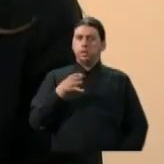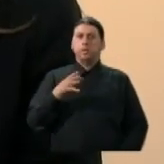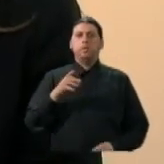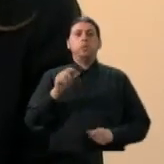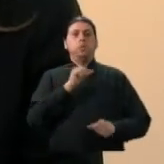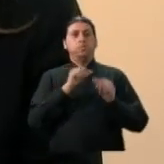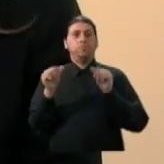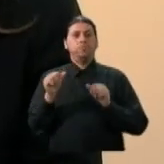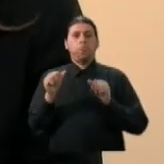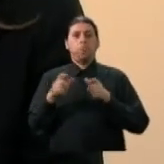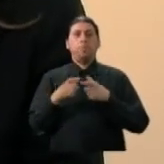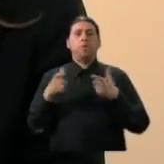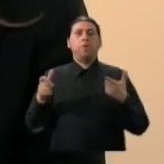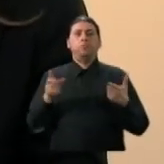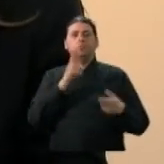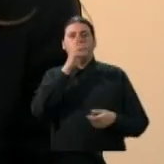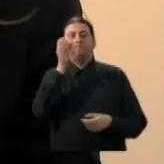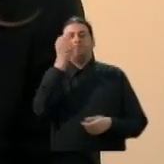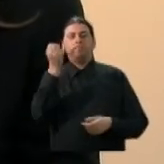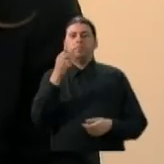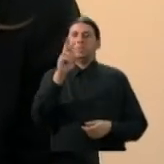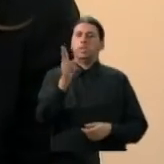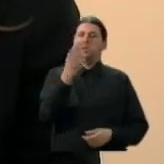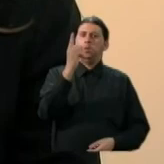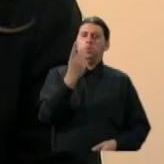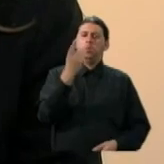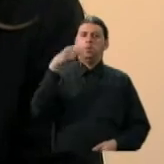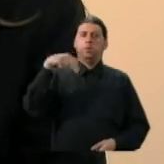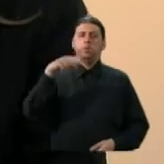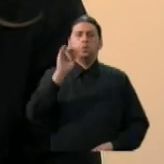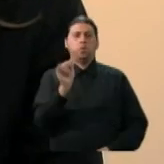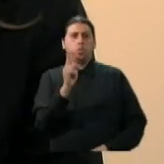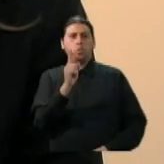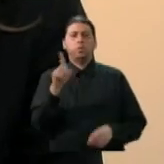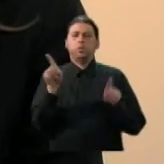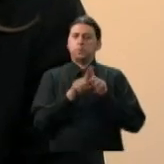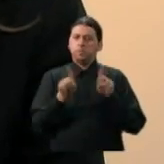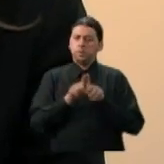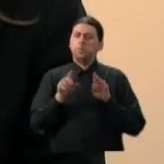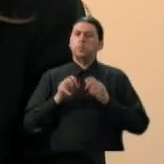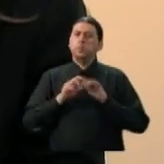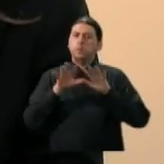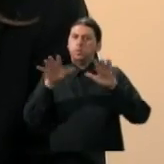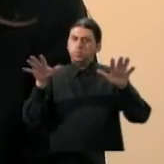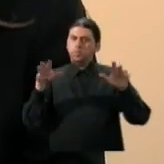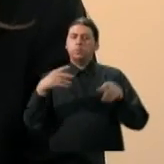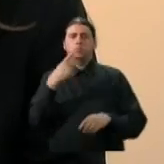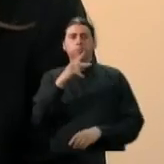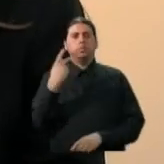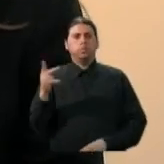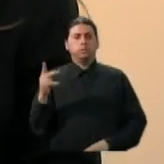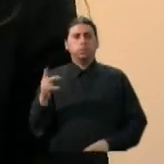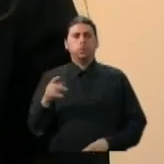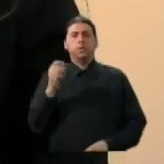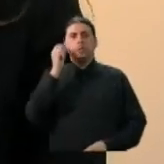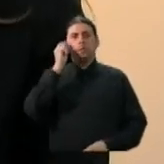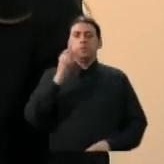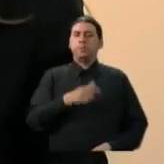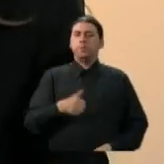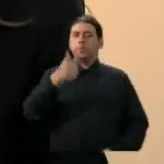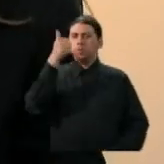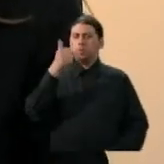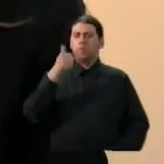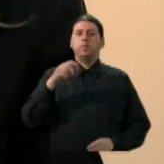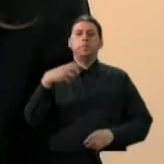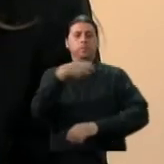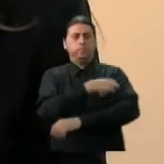H1N1. E também a ampliação disso. O ideal é que se vacine toda a população, mas não tem como fazer